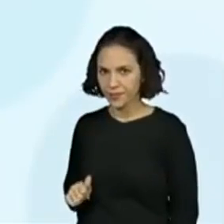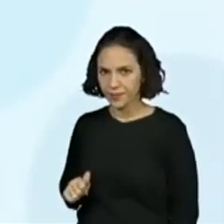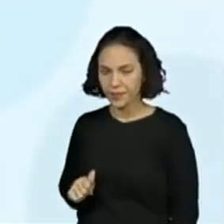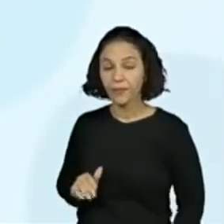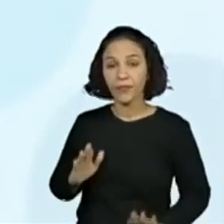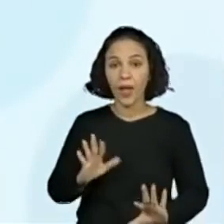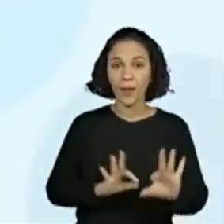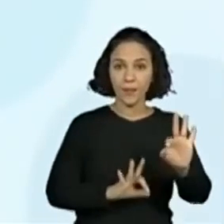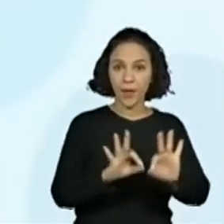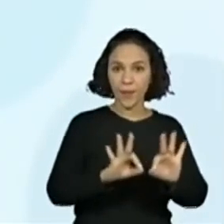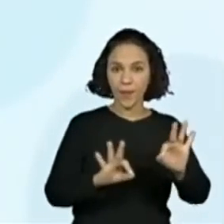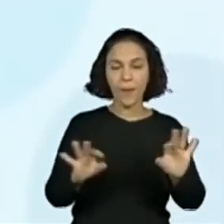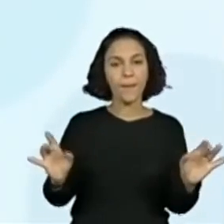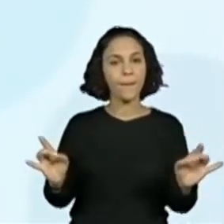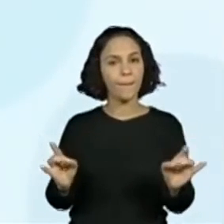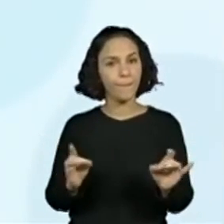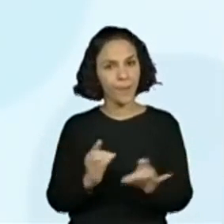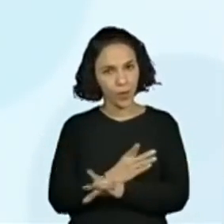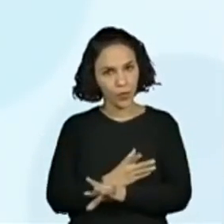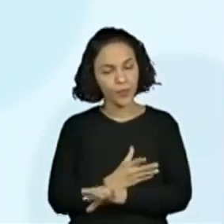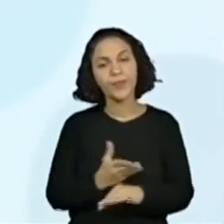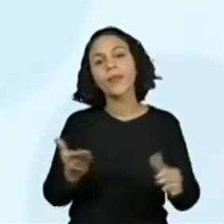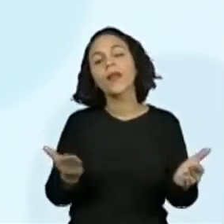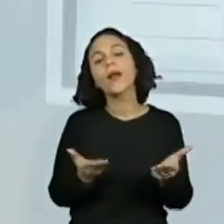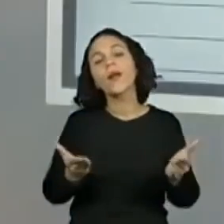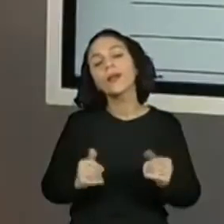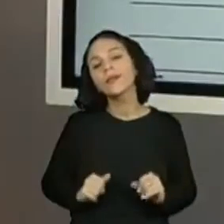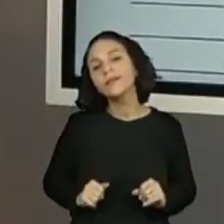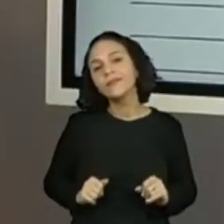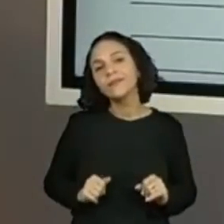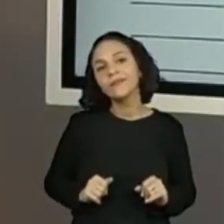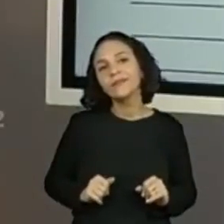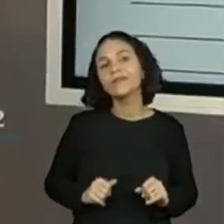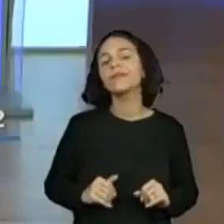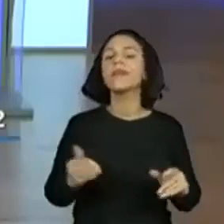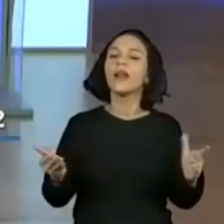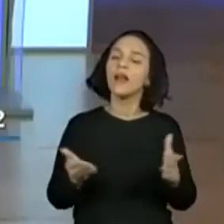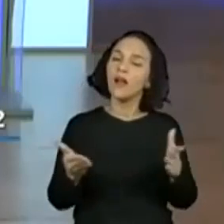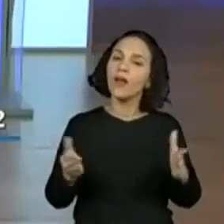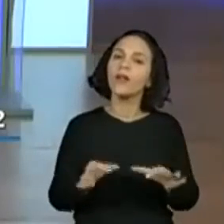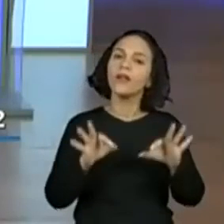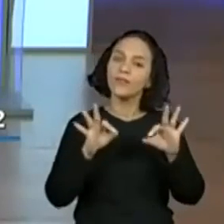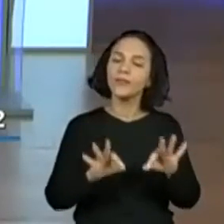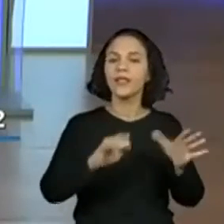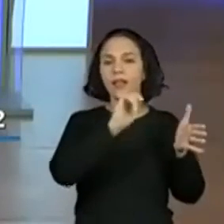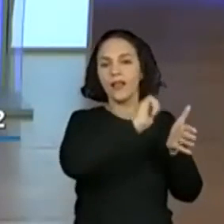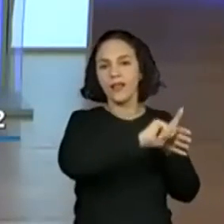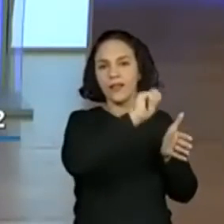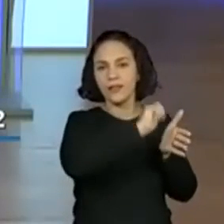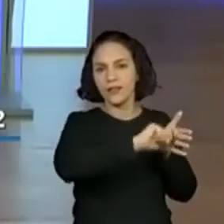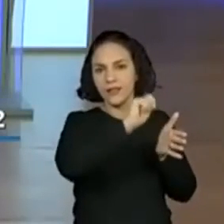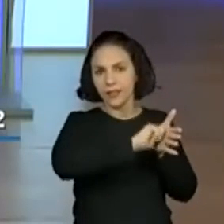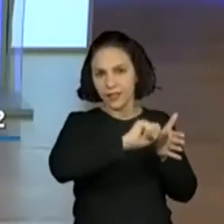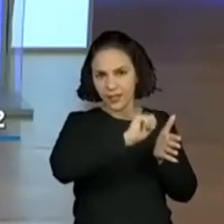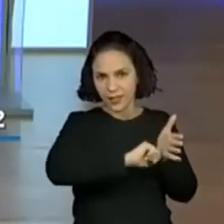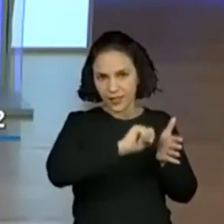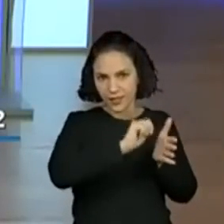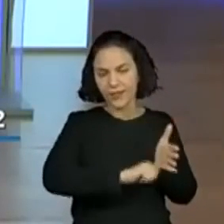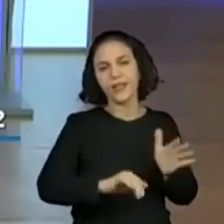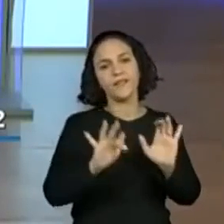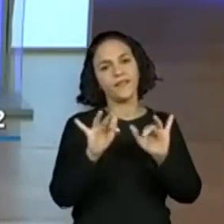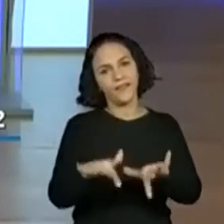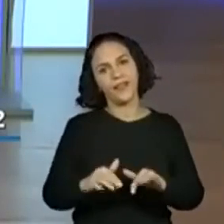Planejamento feito, que a gente começa agora a fazer? Agora a gente vai escrever o nosso